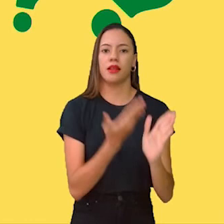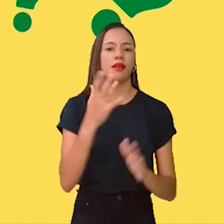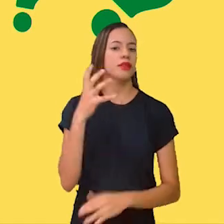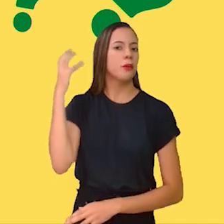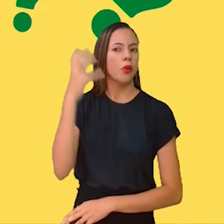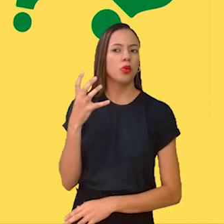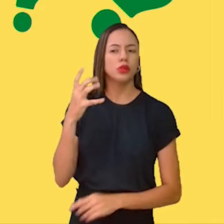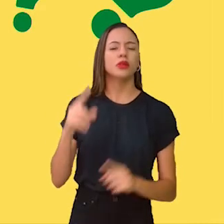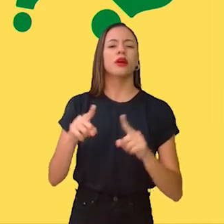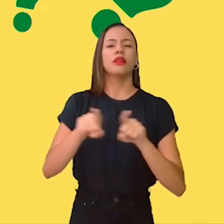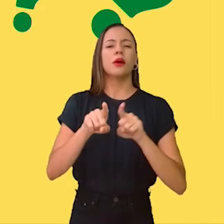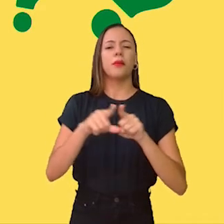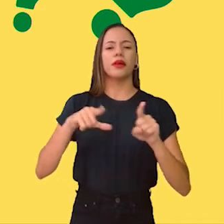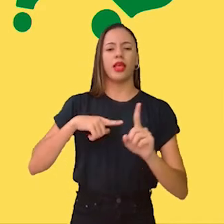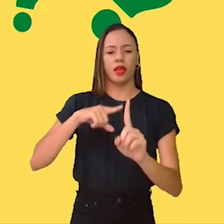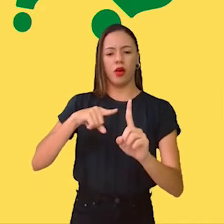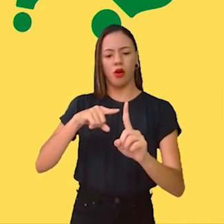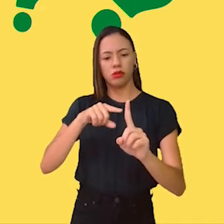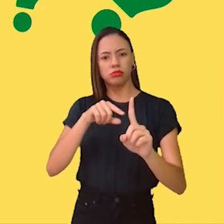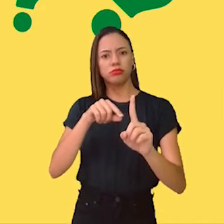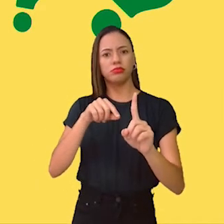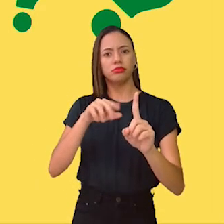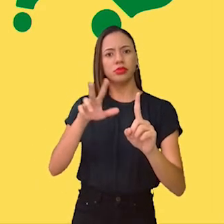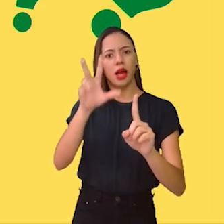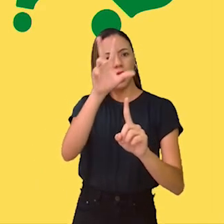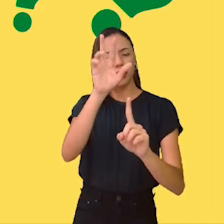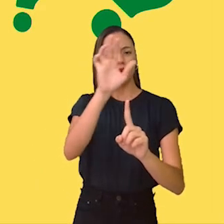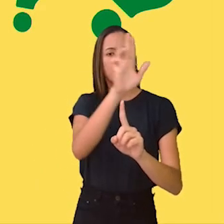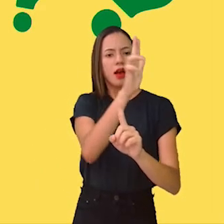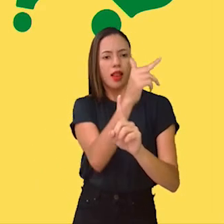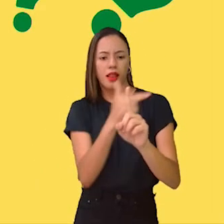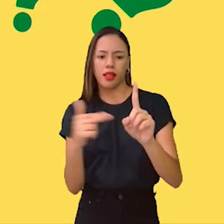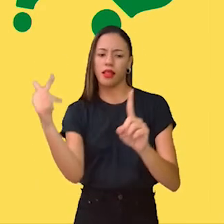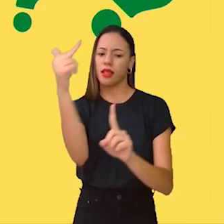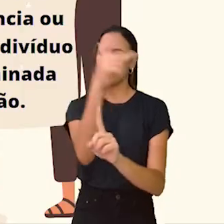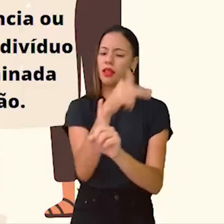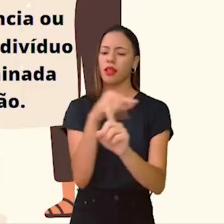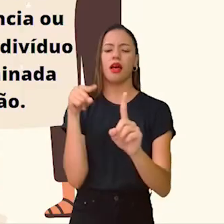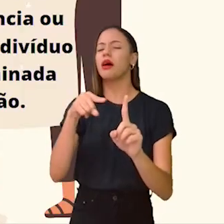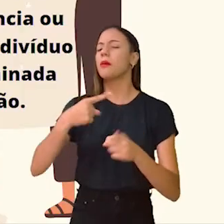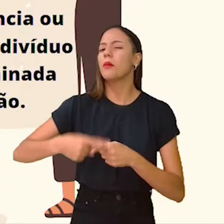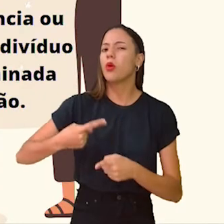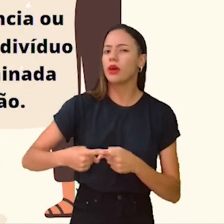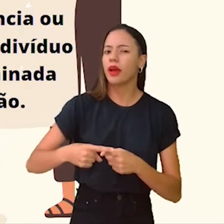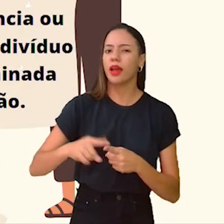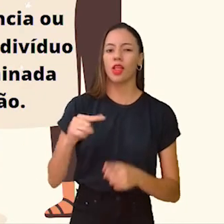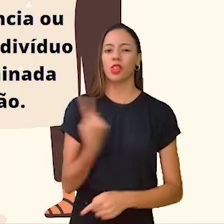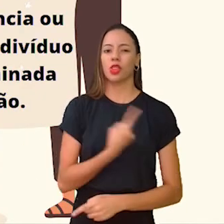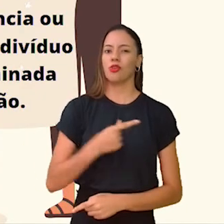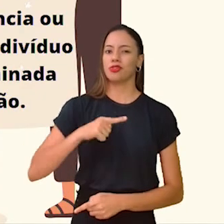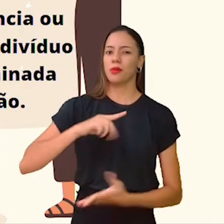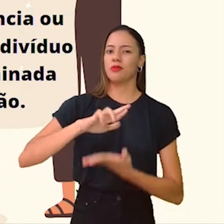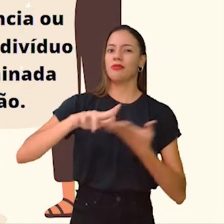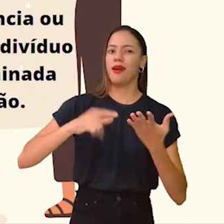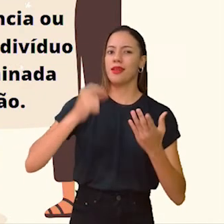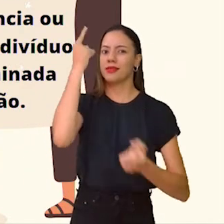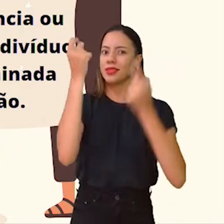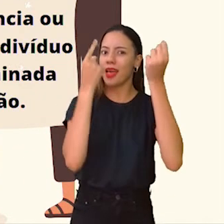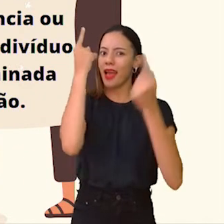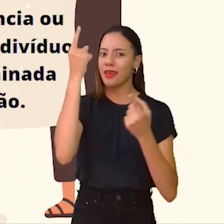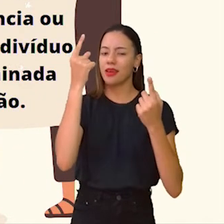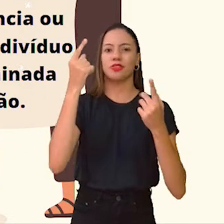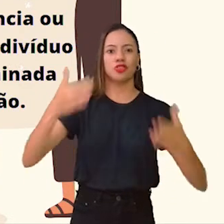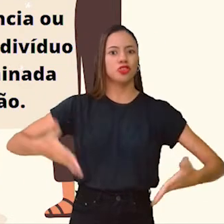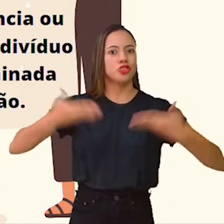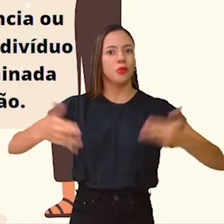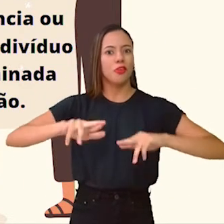dela. Por quê? Porque a gente tem muitos estímulos, a gente tem muitas ideias, a gente não é uma coisa só. Então tá aí, ó, até nessa